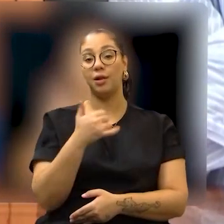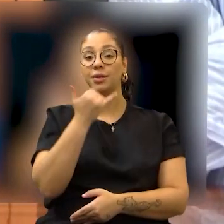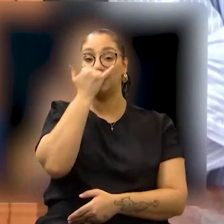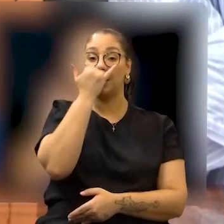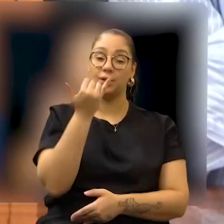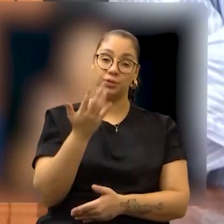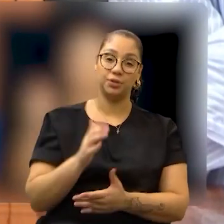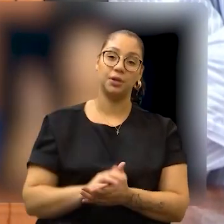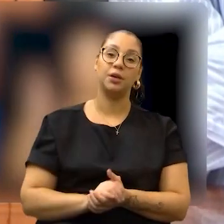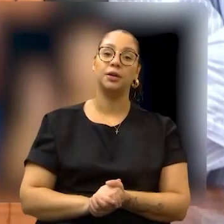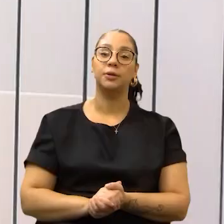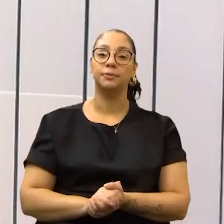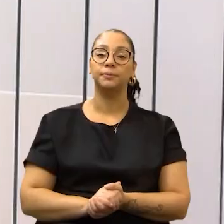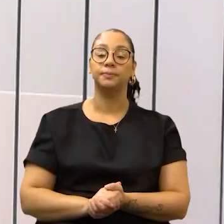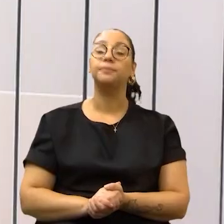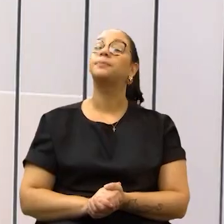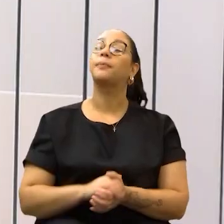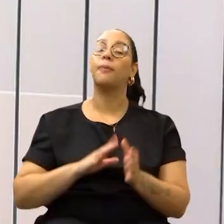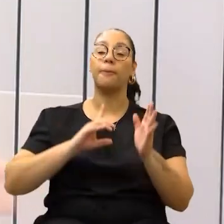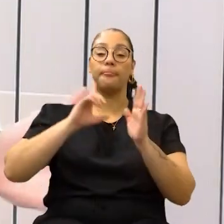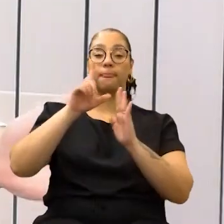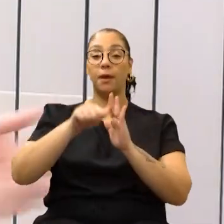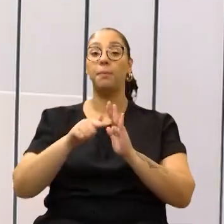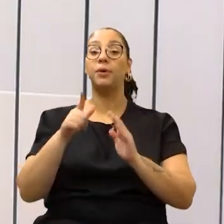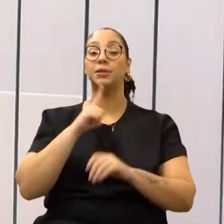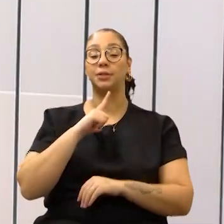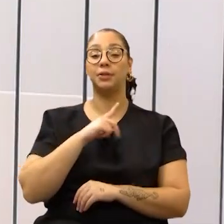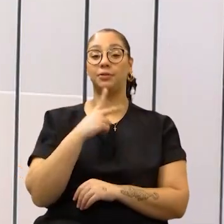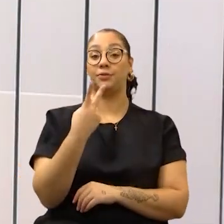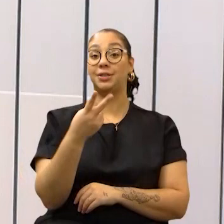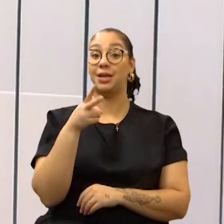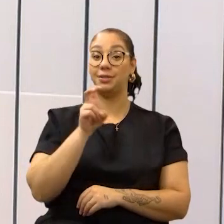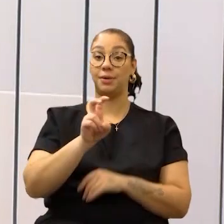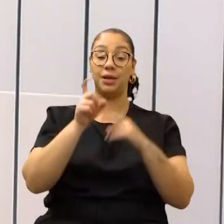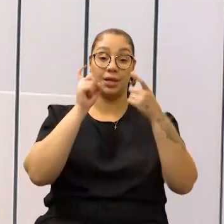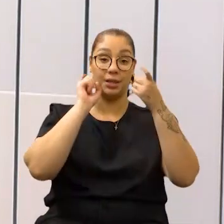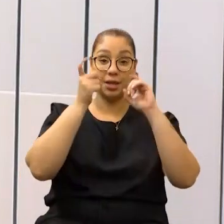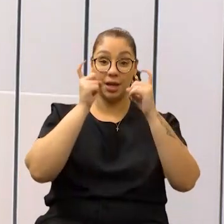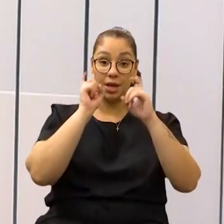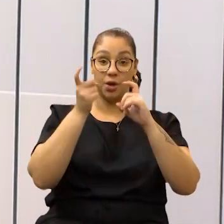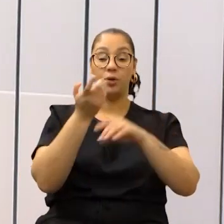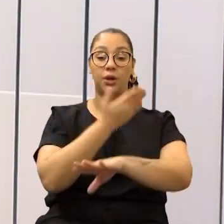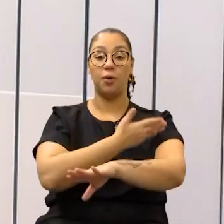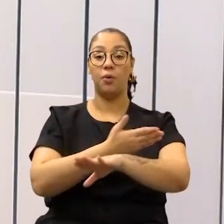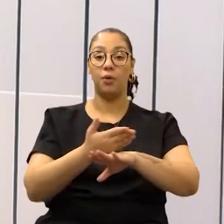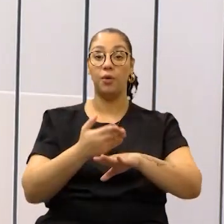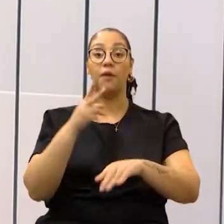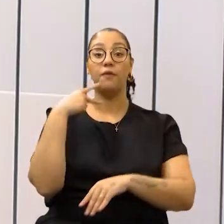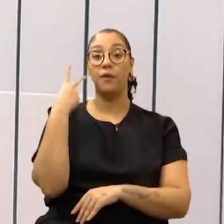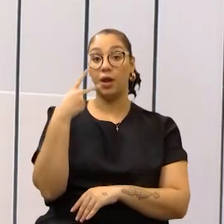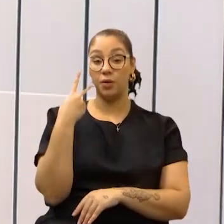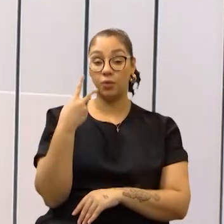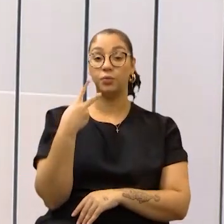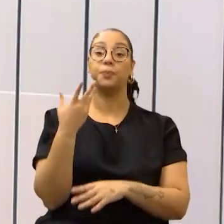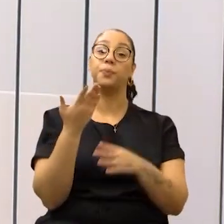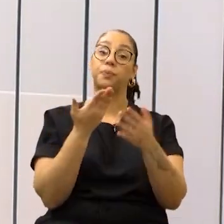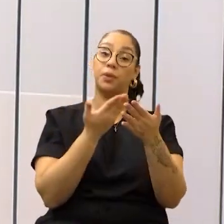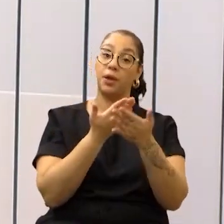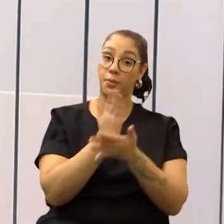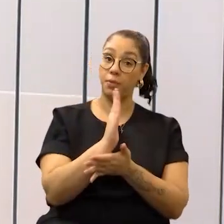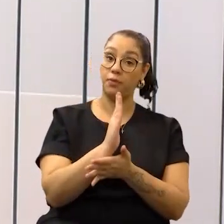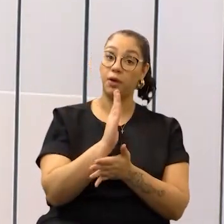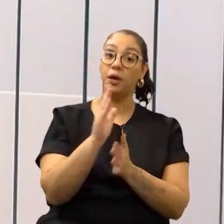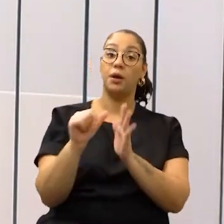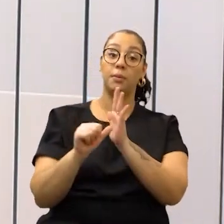passamos dos acidentes. E em seguida aconteceu a 25ª reunião ordinária. Os